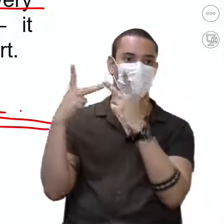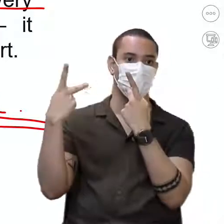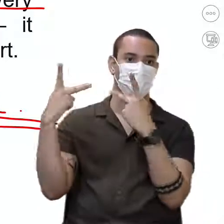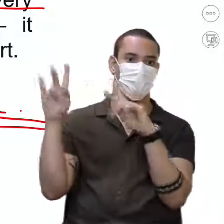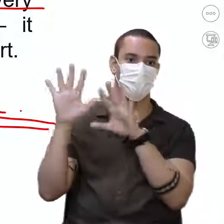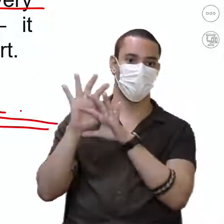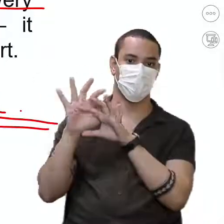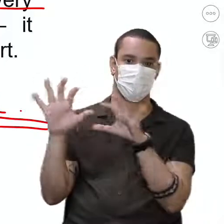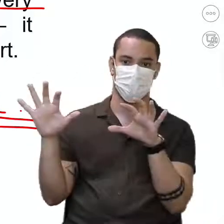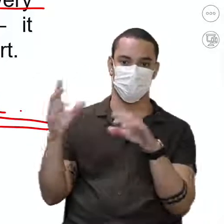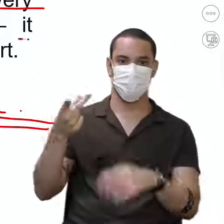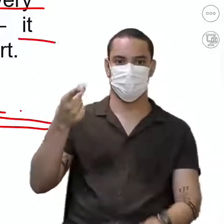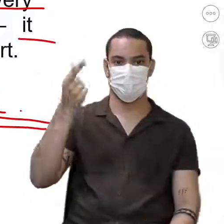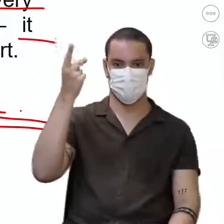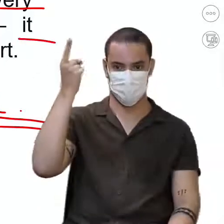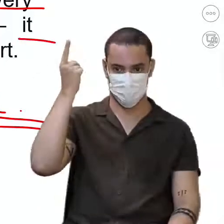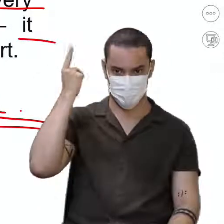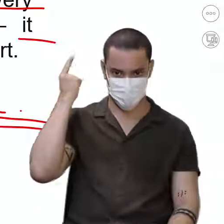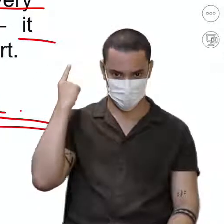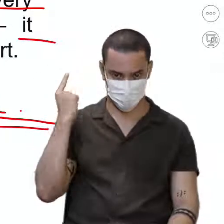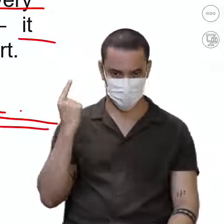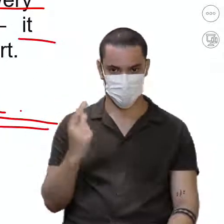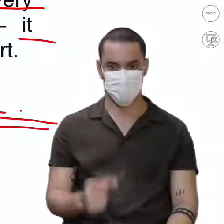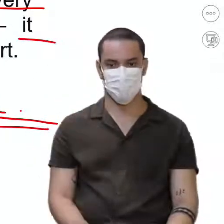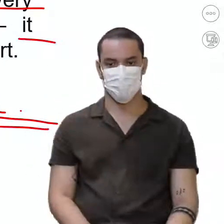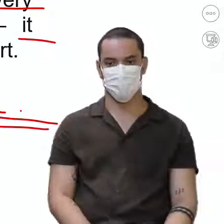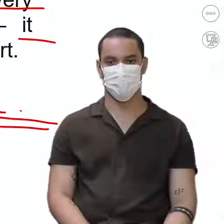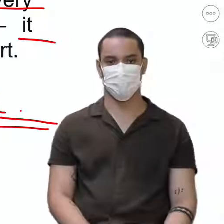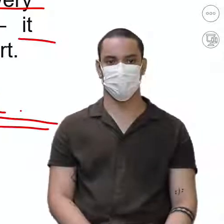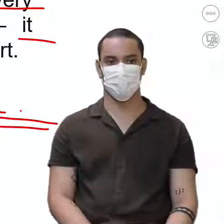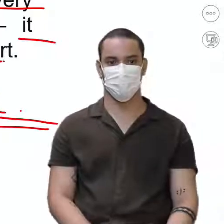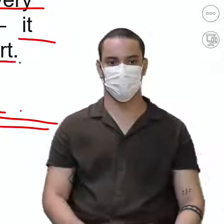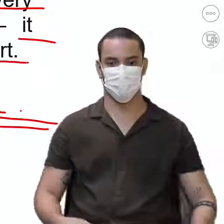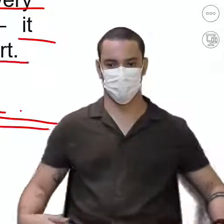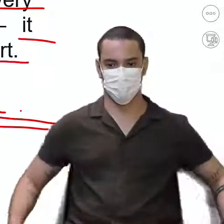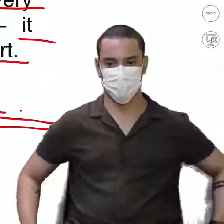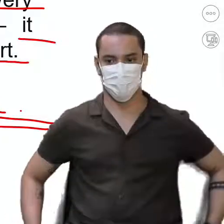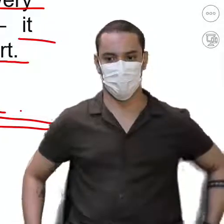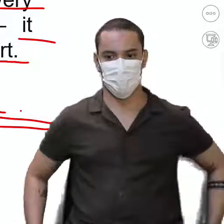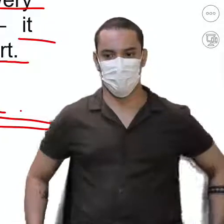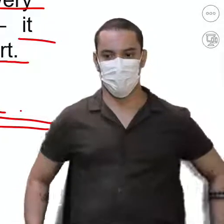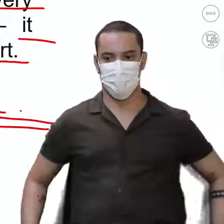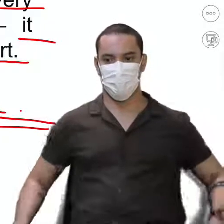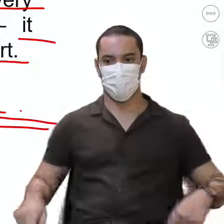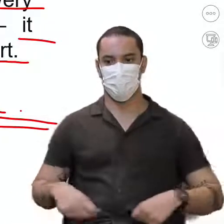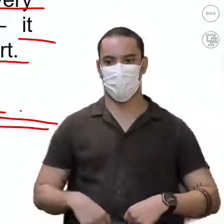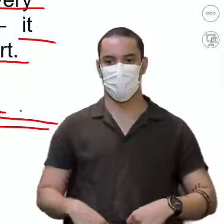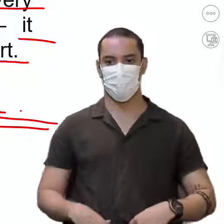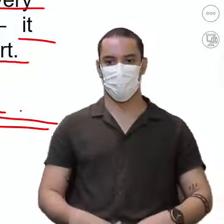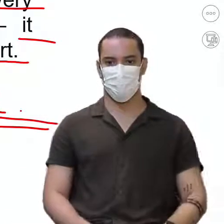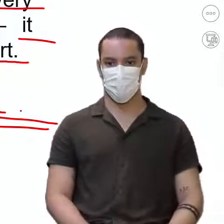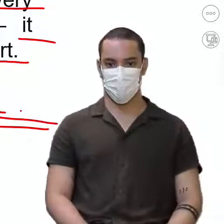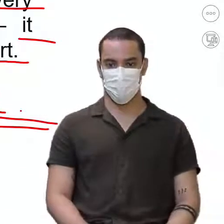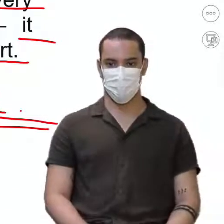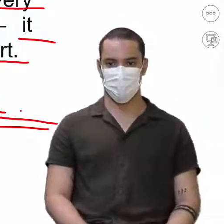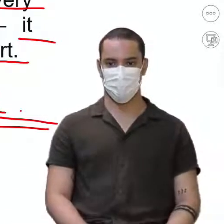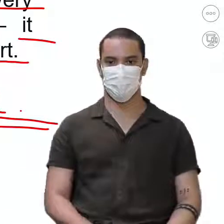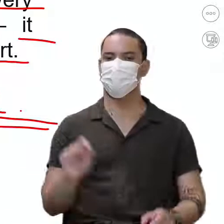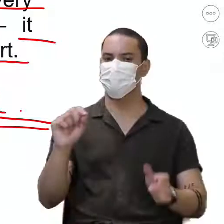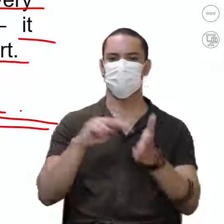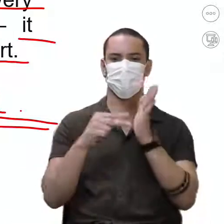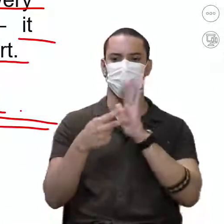lá antigamente. It hasn't been classed as art. It hasn't